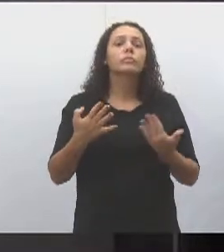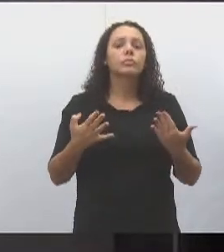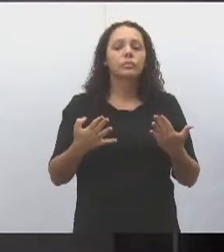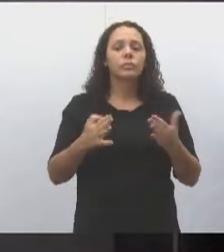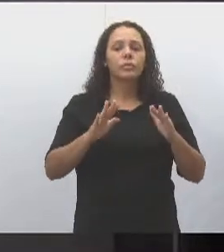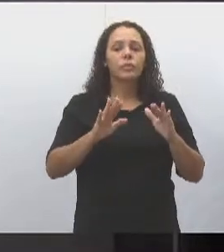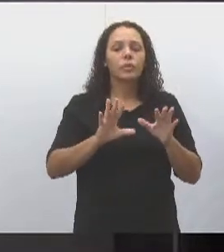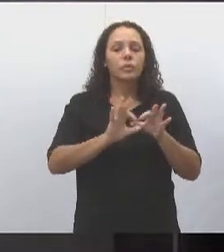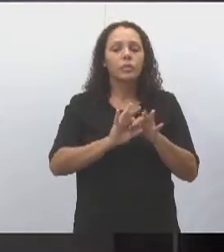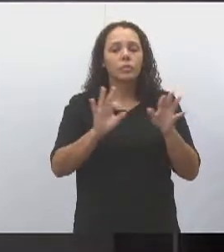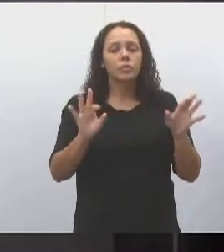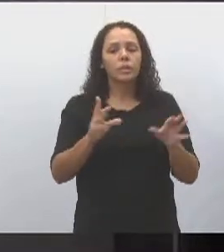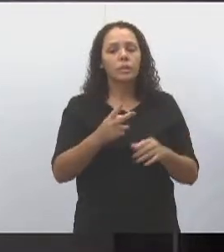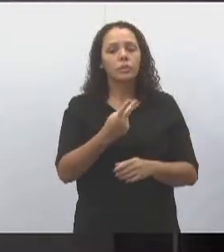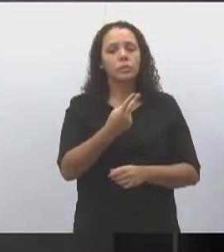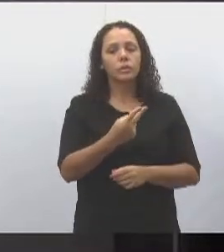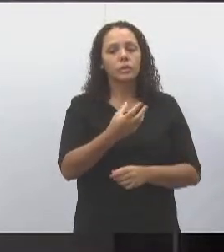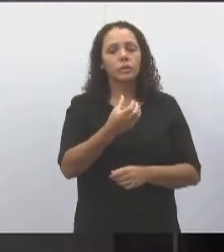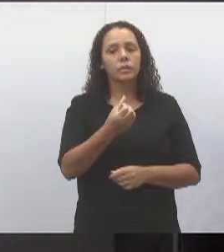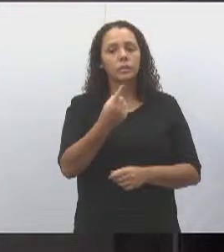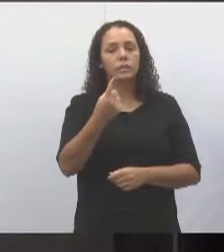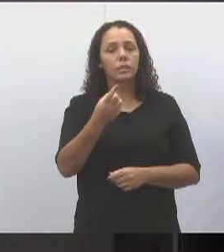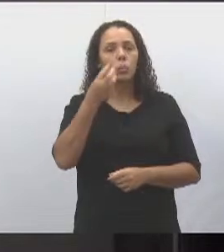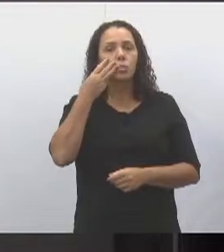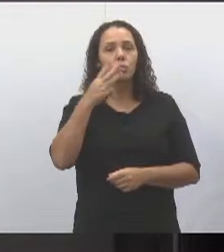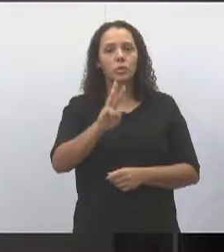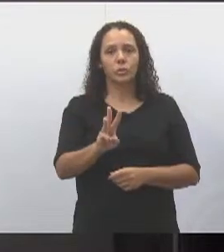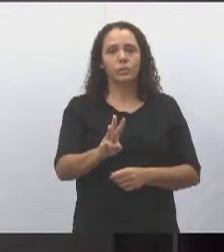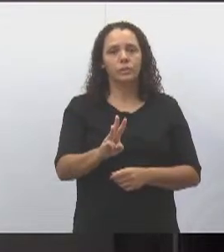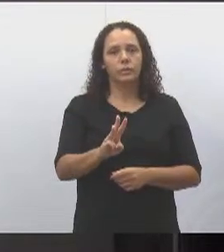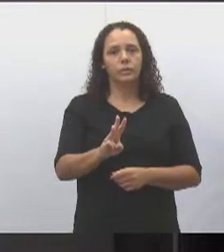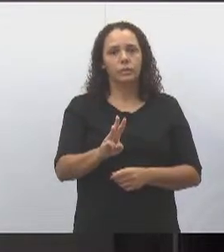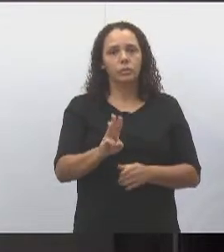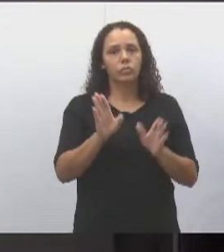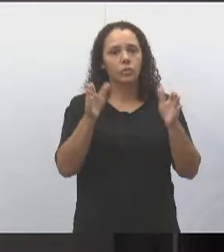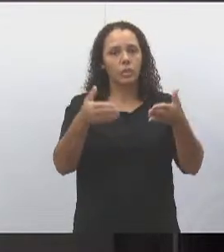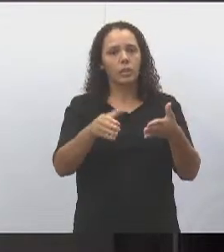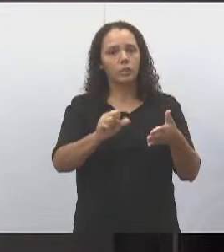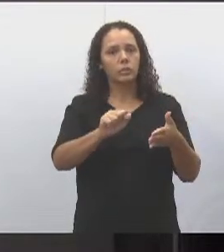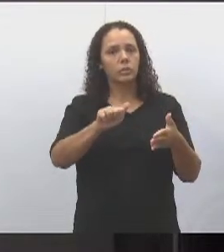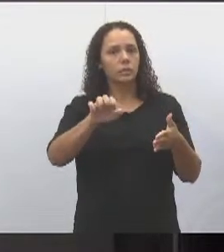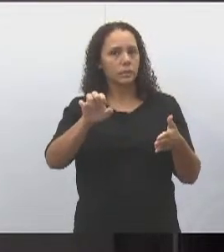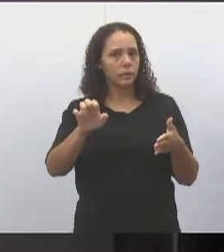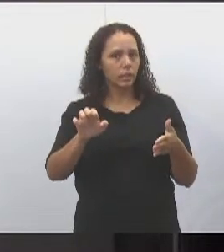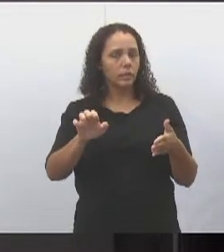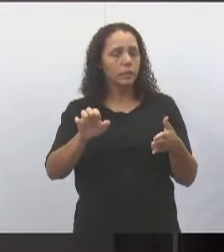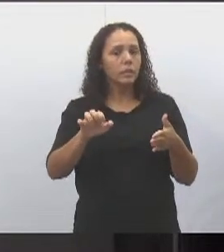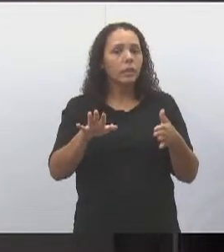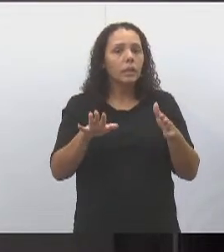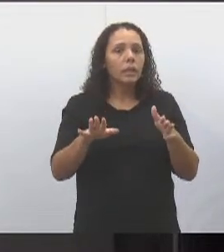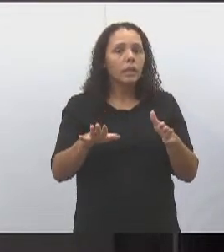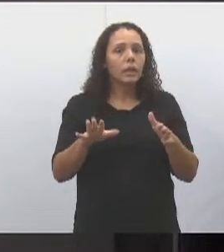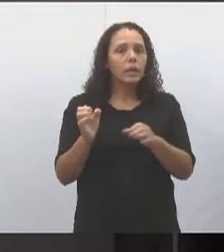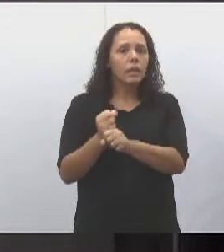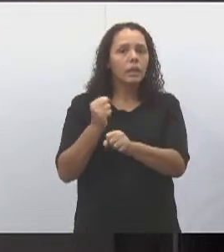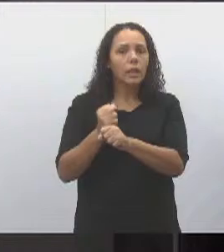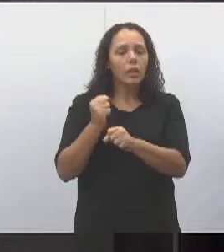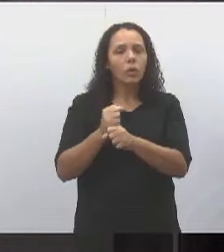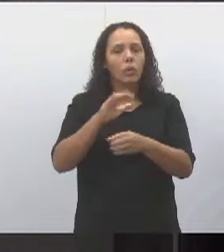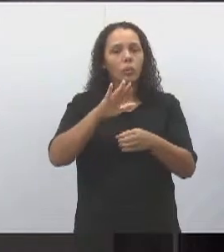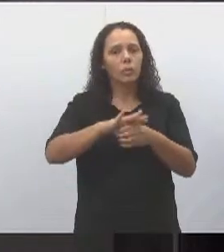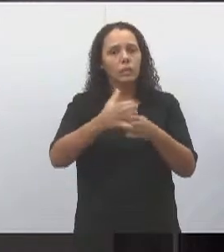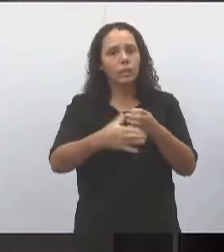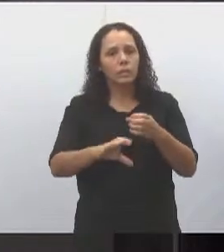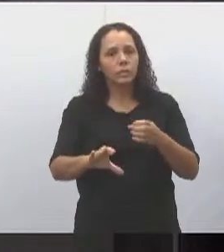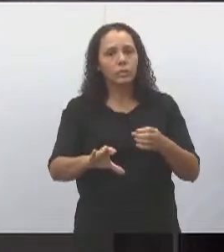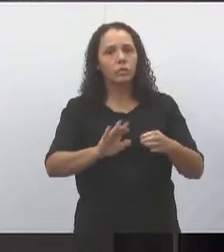foi liberado 261 milhões para o SAI. E a obra lá da rede de esgoto,